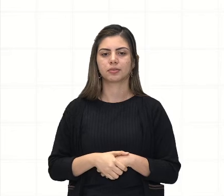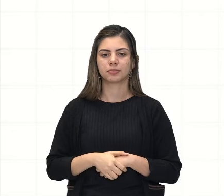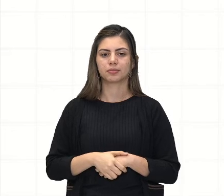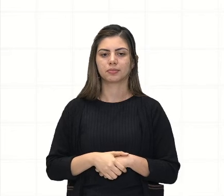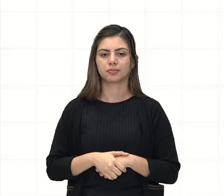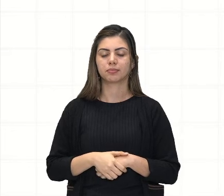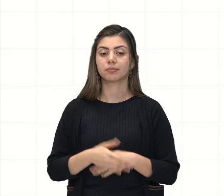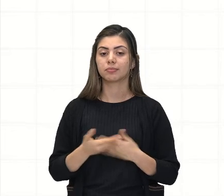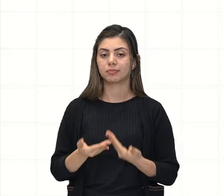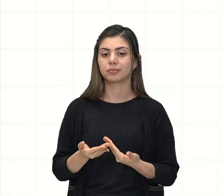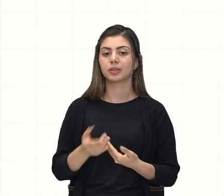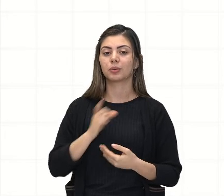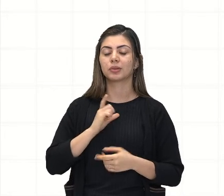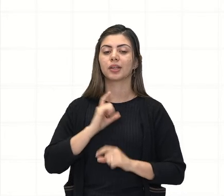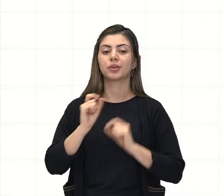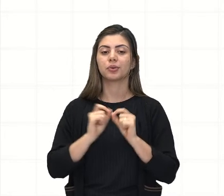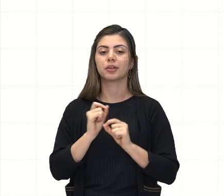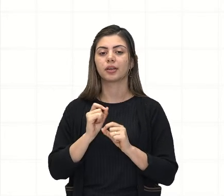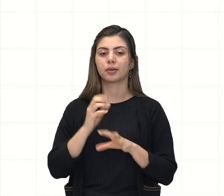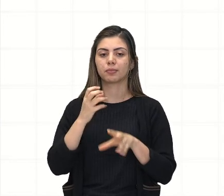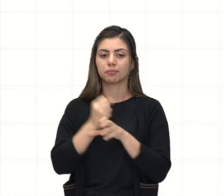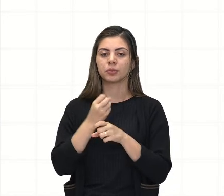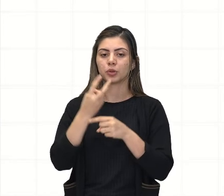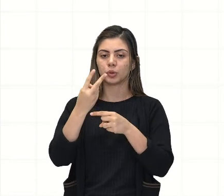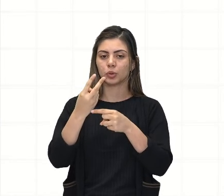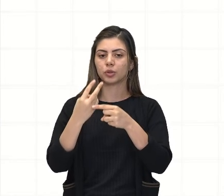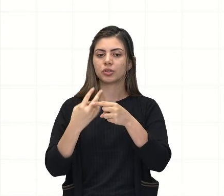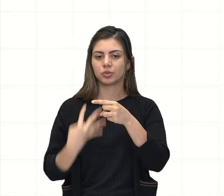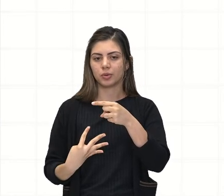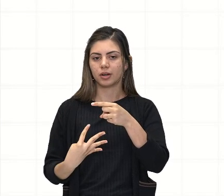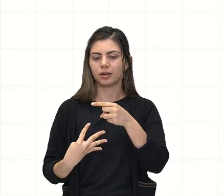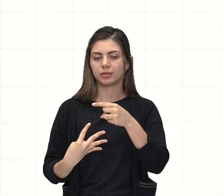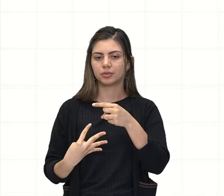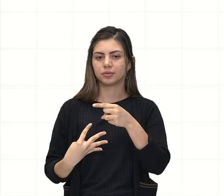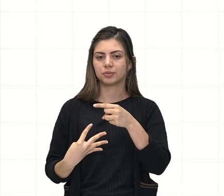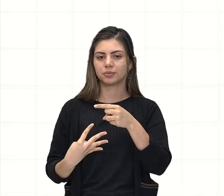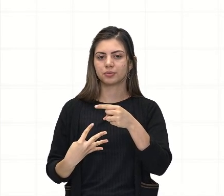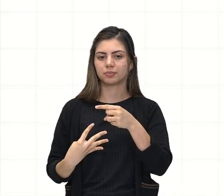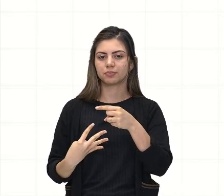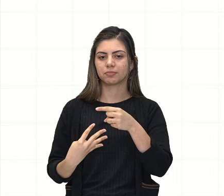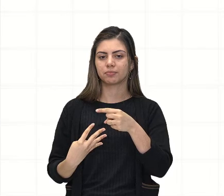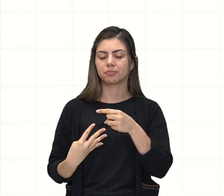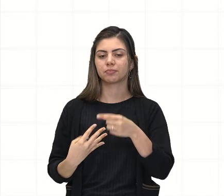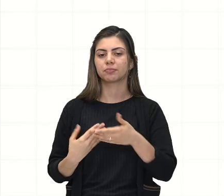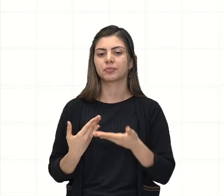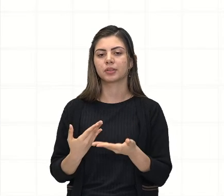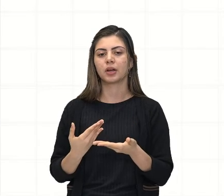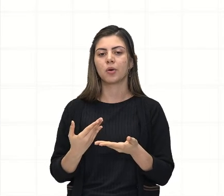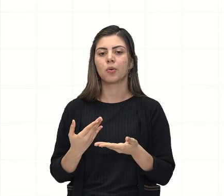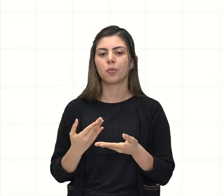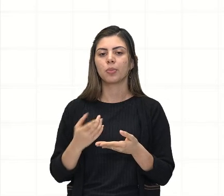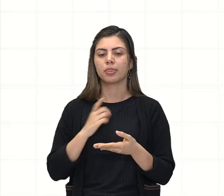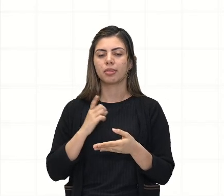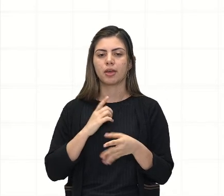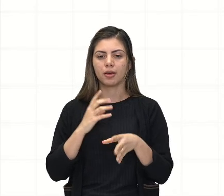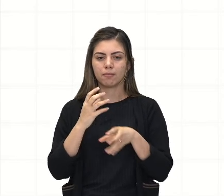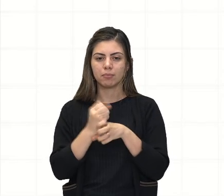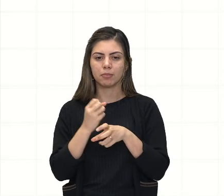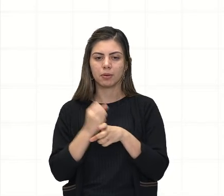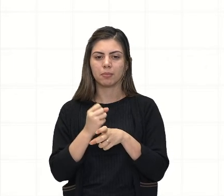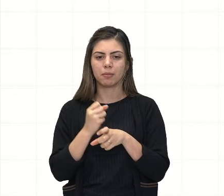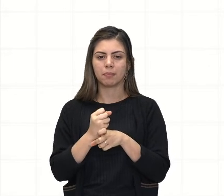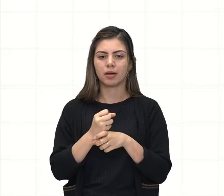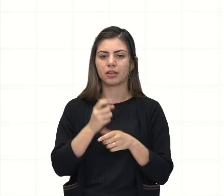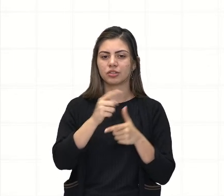Que é igual a 2 quartos, professor, né? E simplificando fração, divide